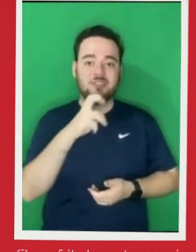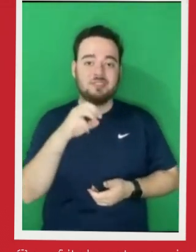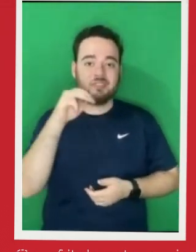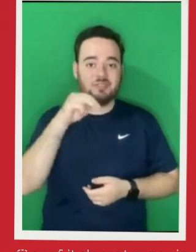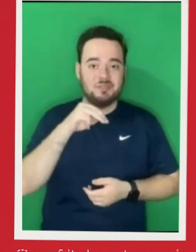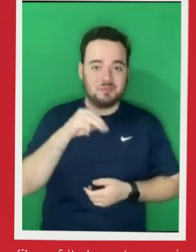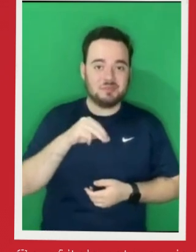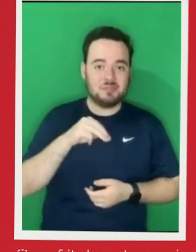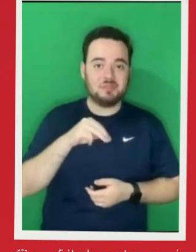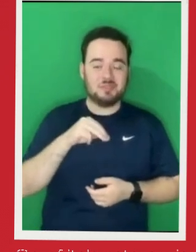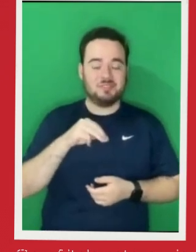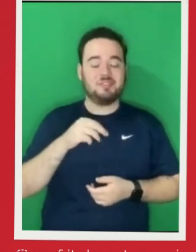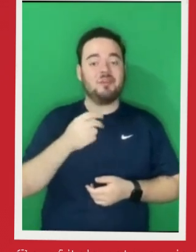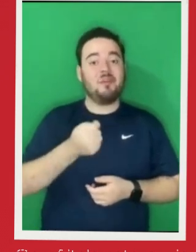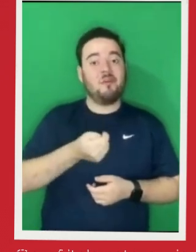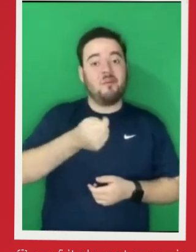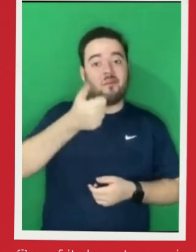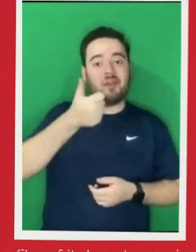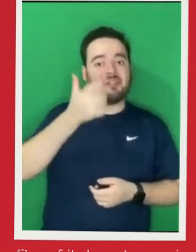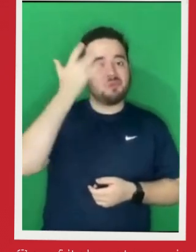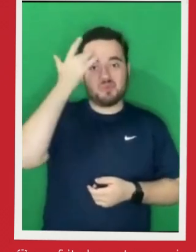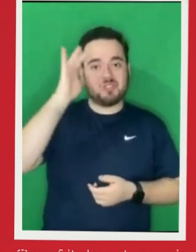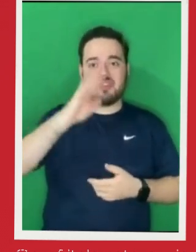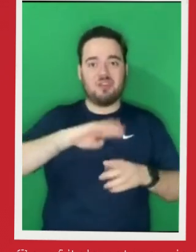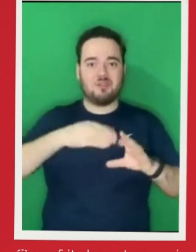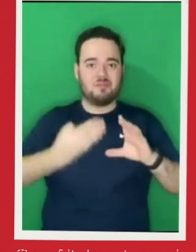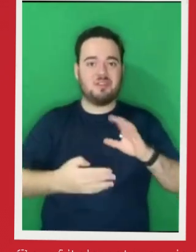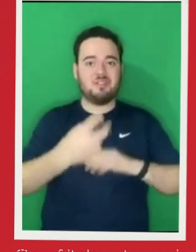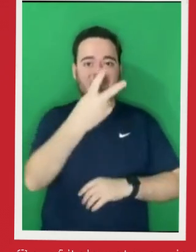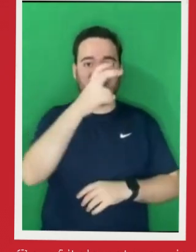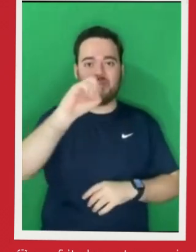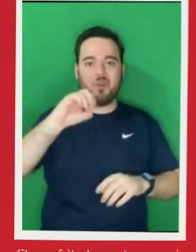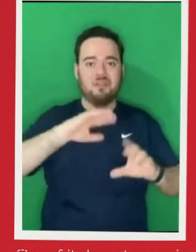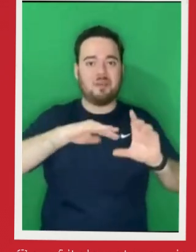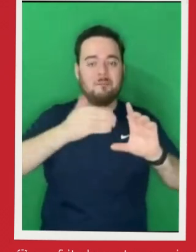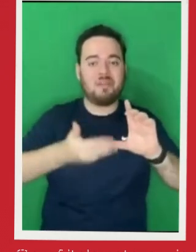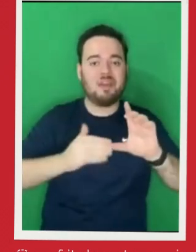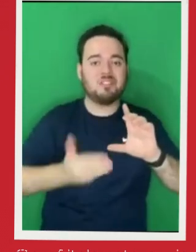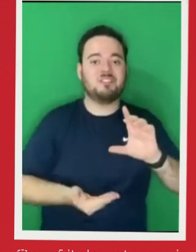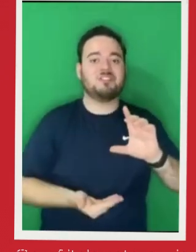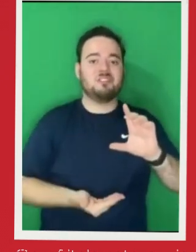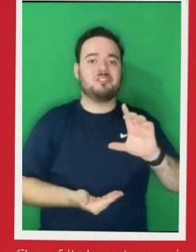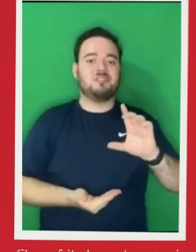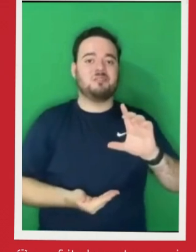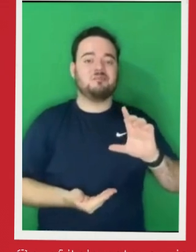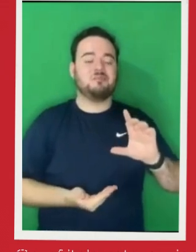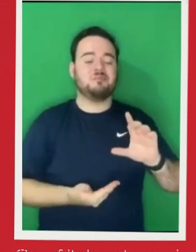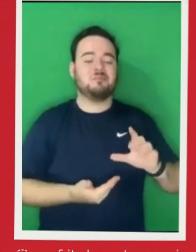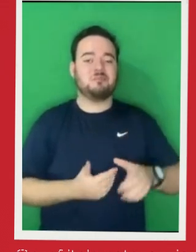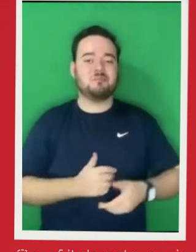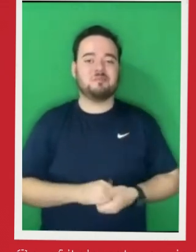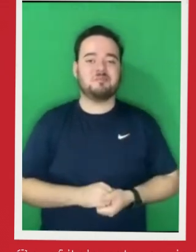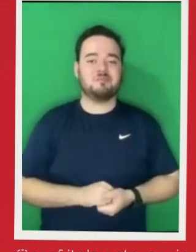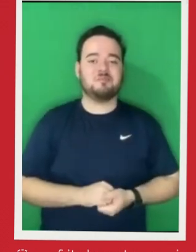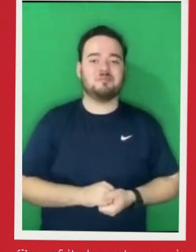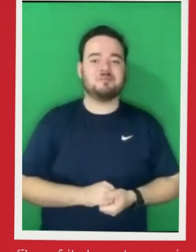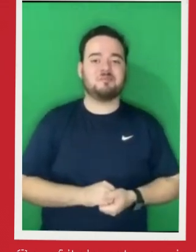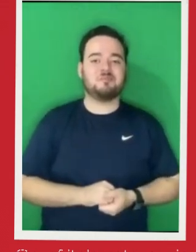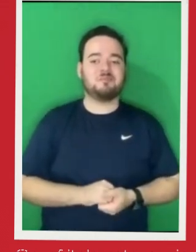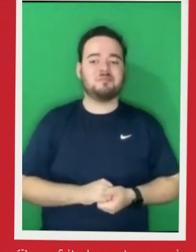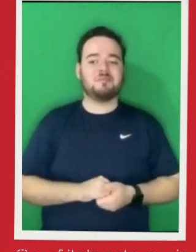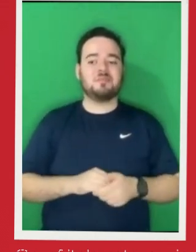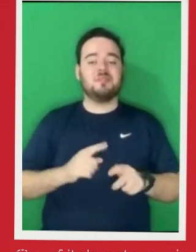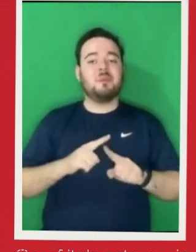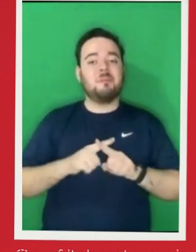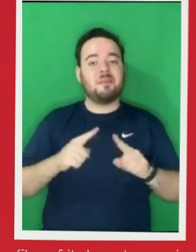45 minutos, cobri quase, sei lá quantas páginas, 50 páginas, quase uma página por minuto, mas eu